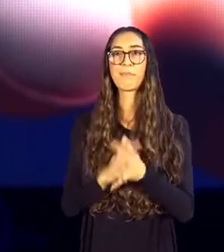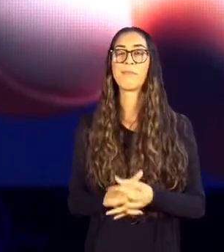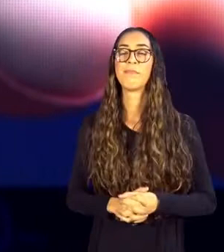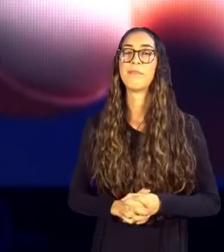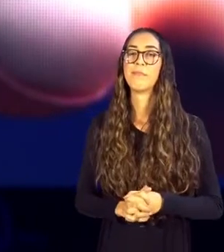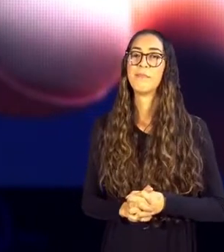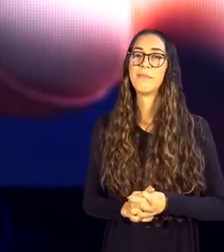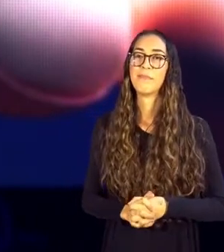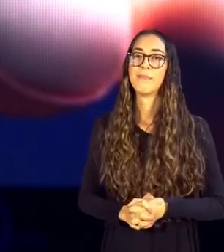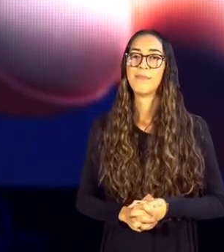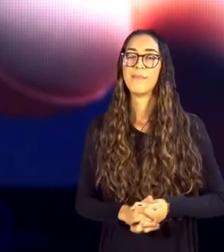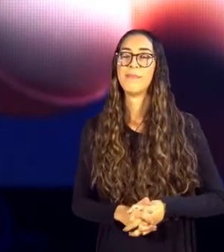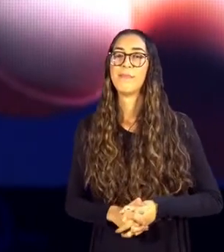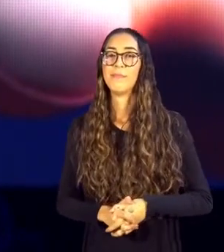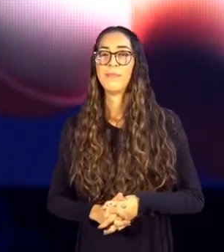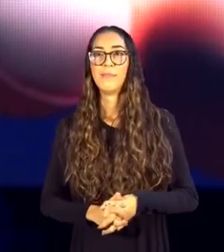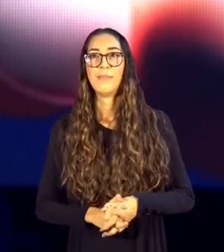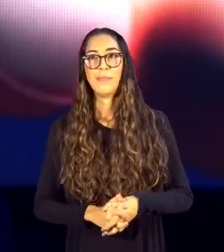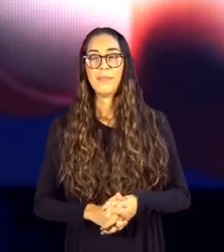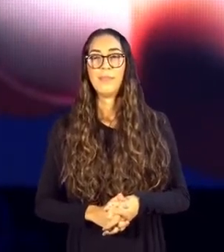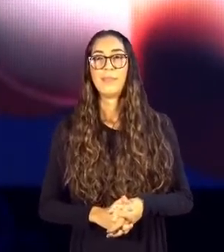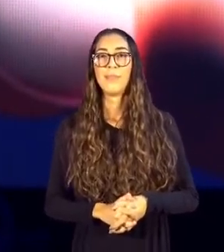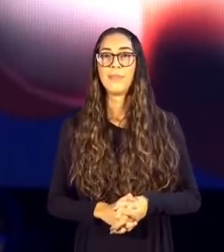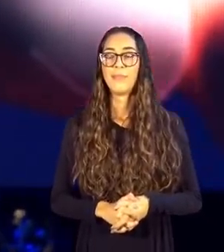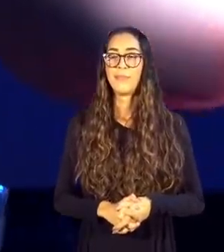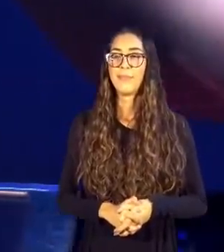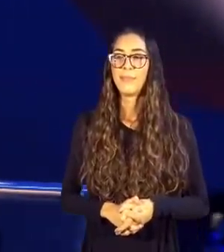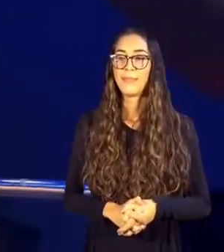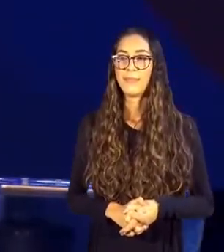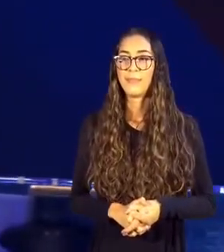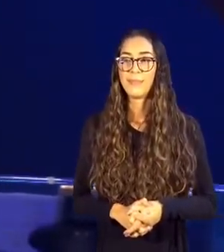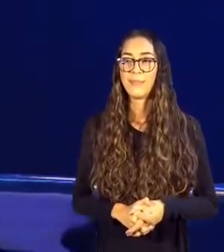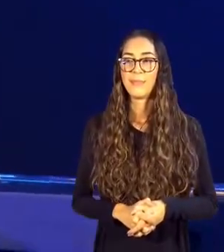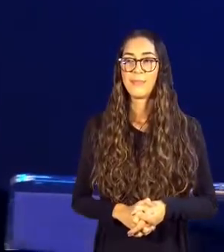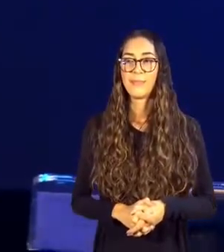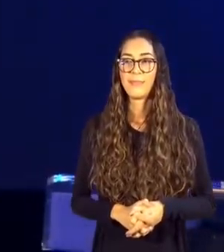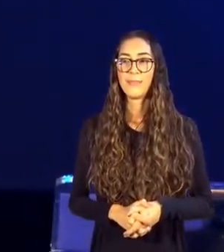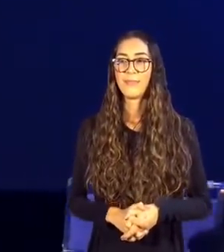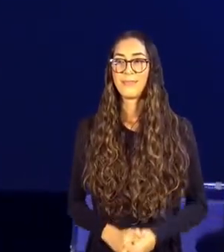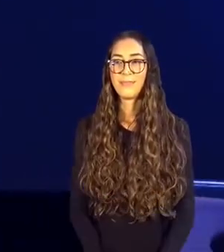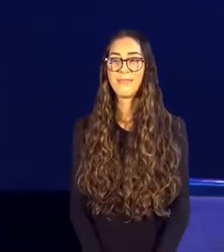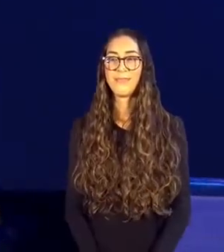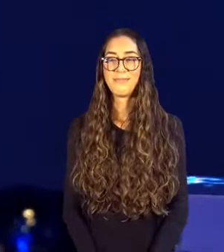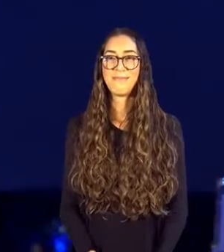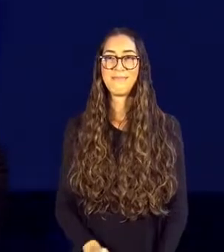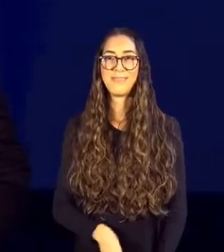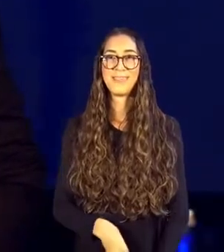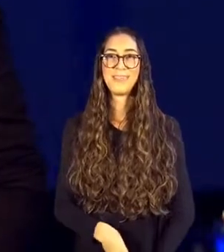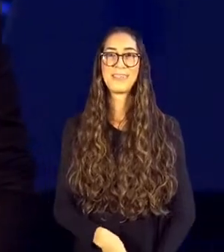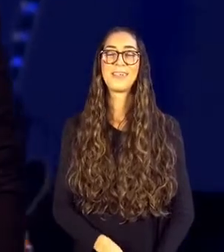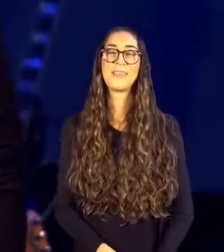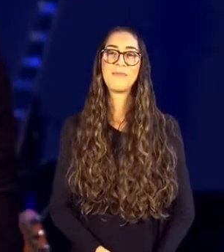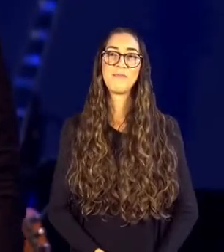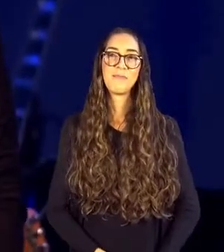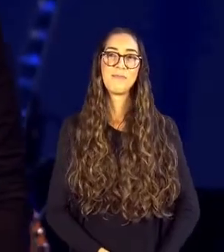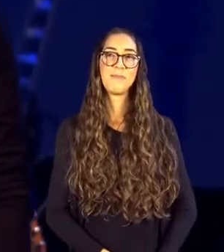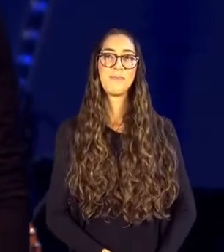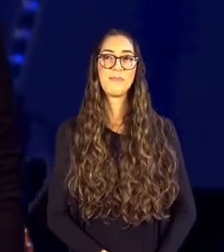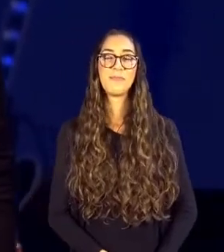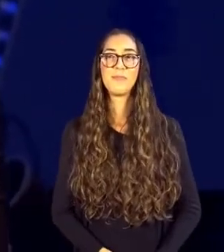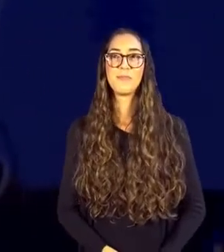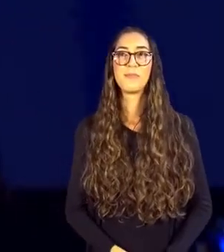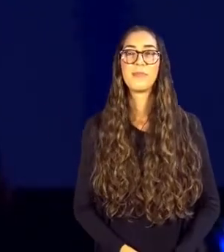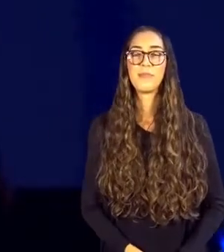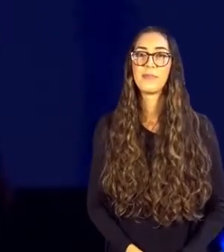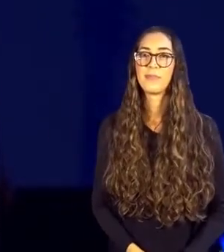pessoa. Precisava de um... de uma causa na justiça e precisava de... Aquilo era muito importante.